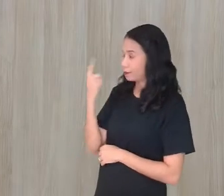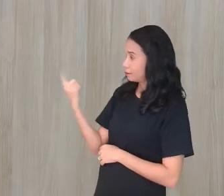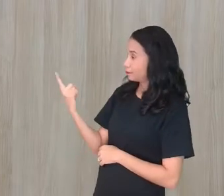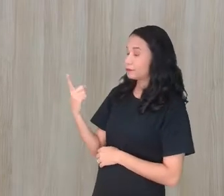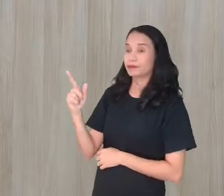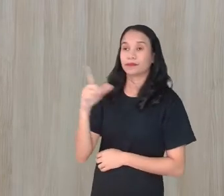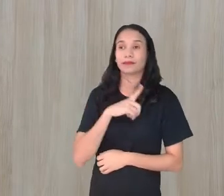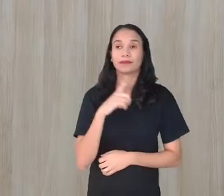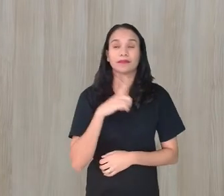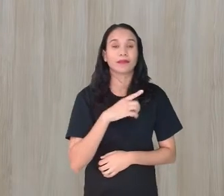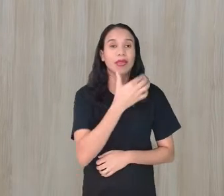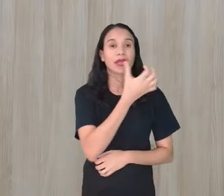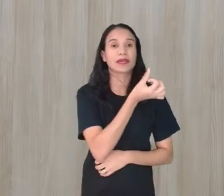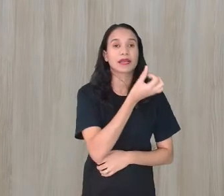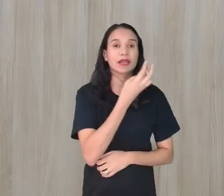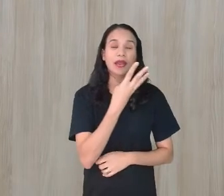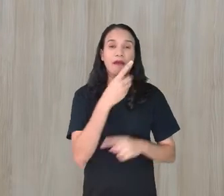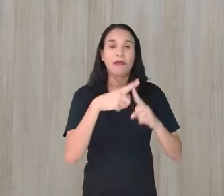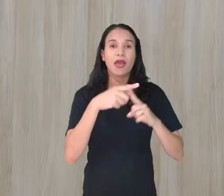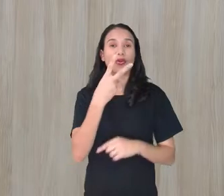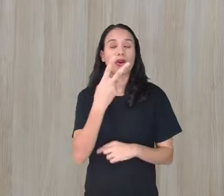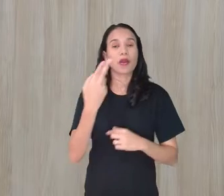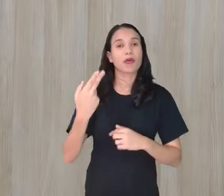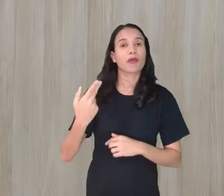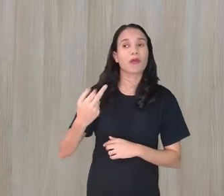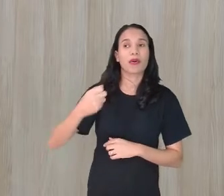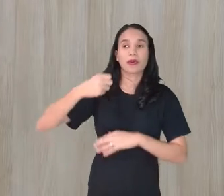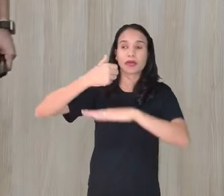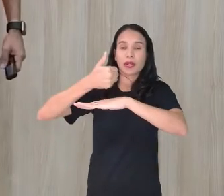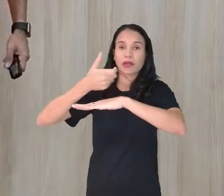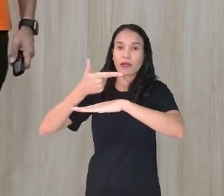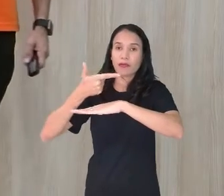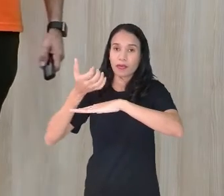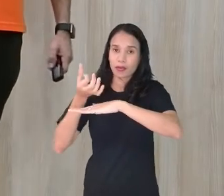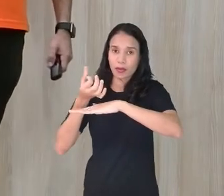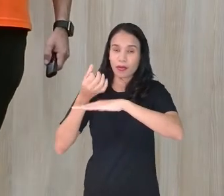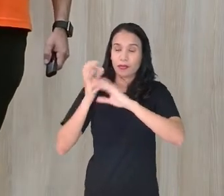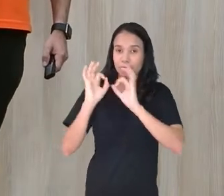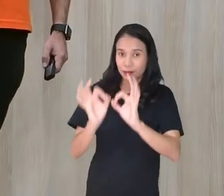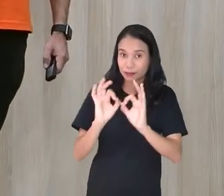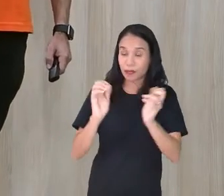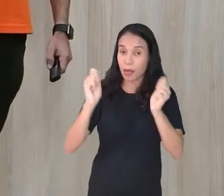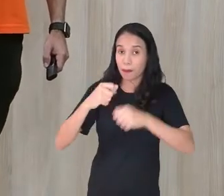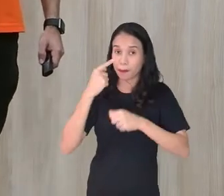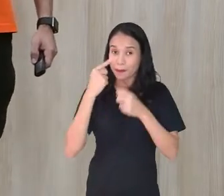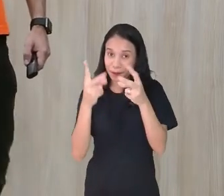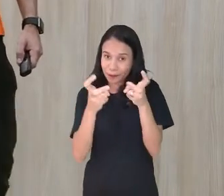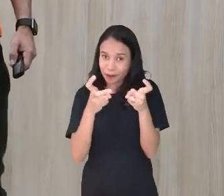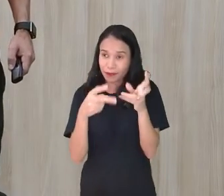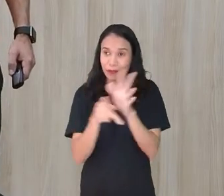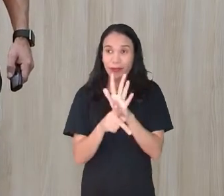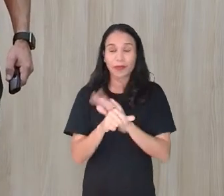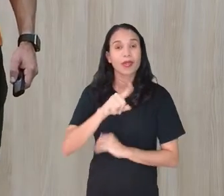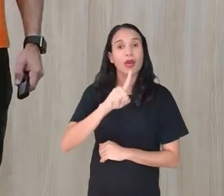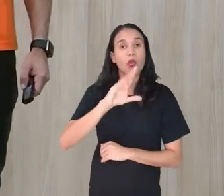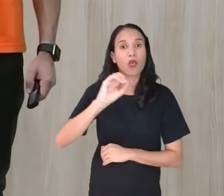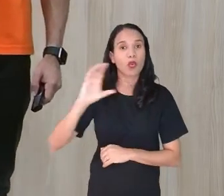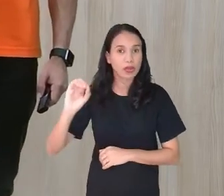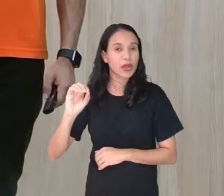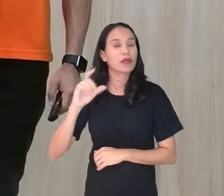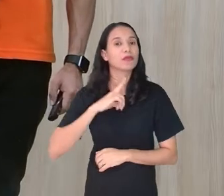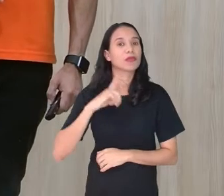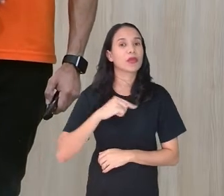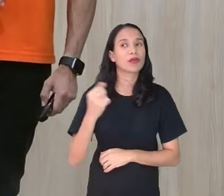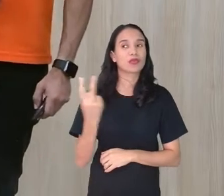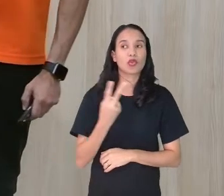dá igual aqui, ó, 63 vezes 2 é igual a 126. E pode notar agora que o 100 ele é composto lá